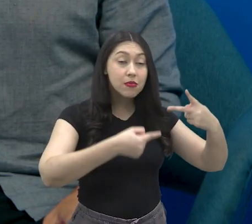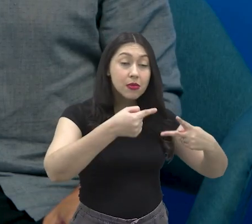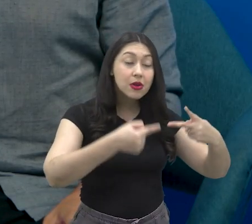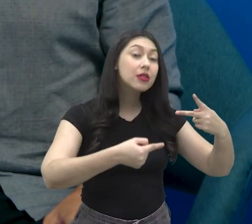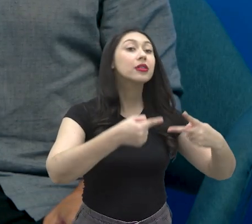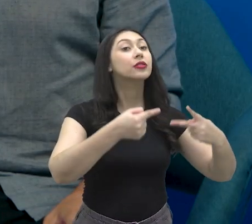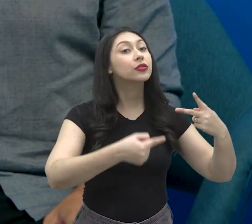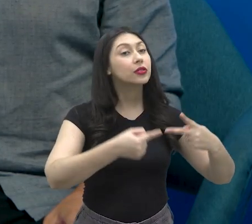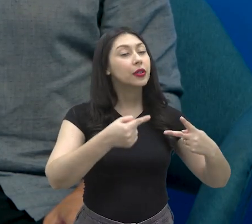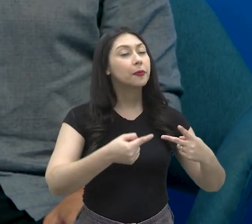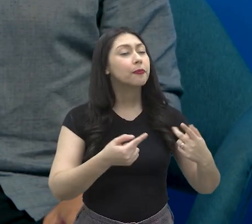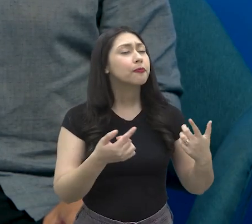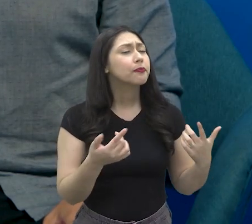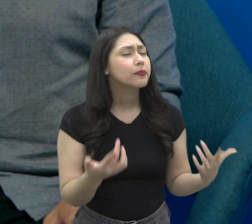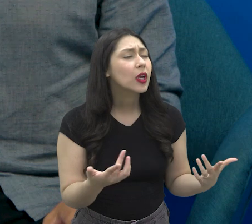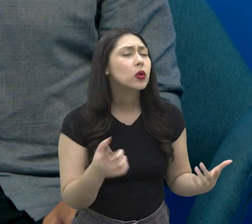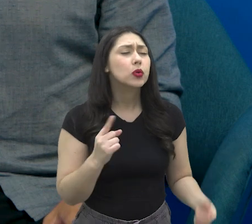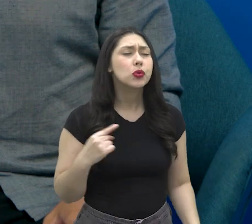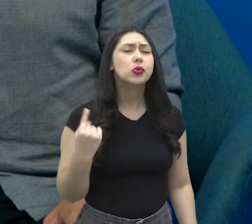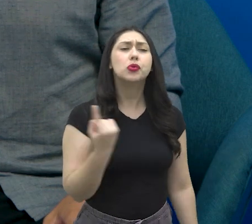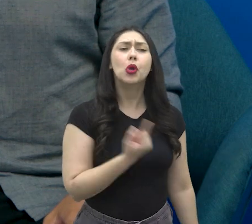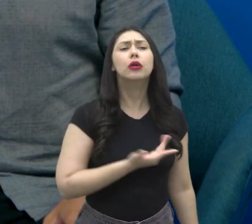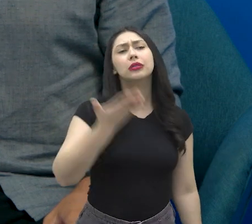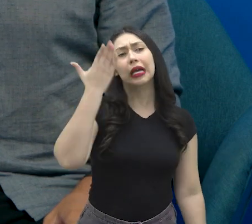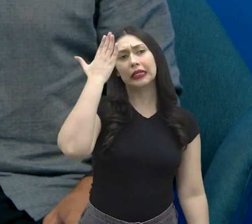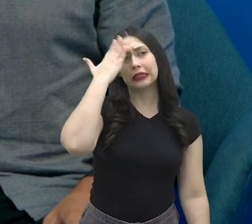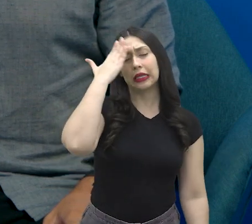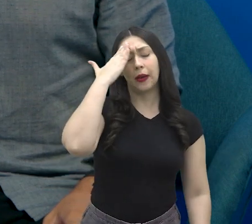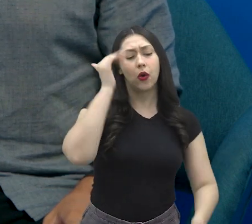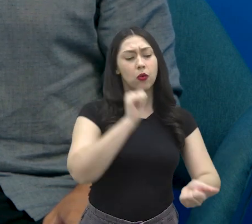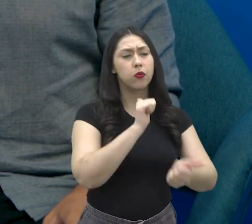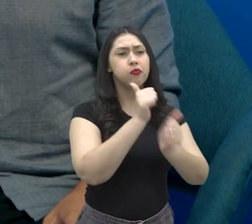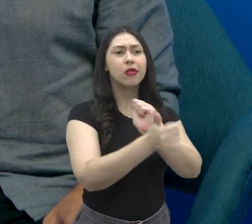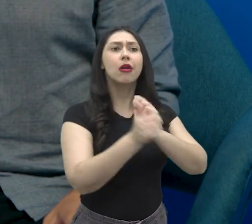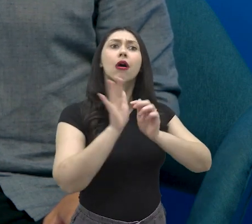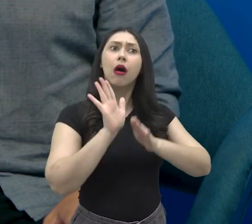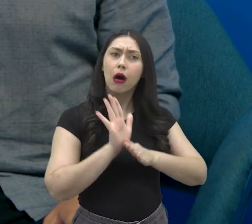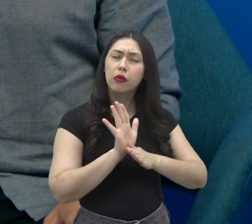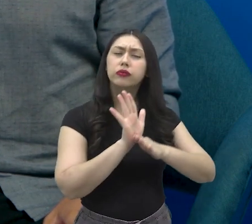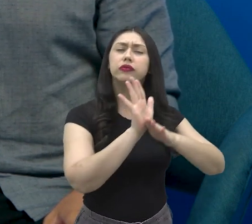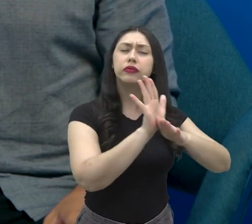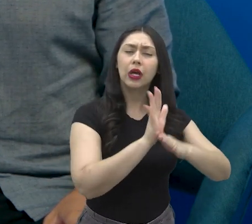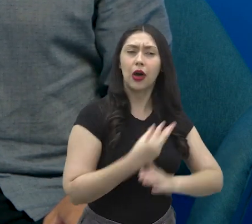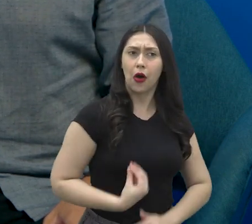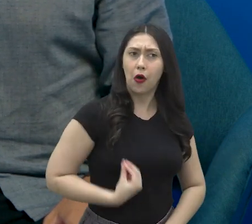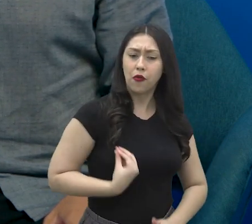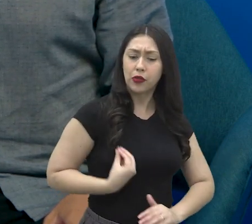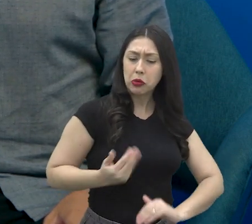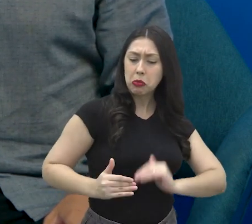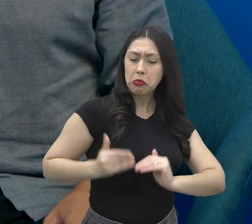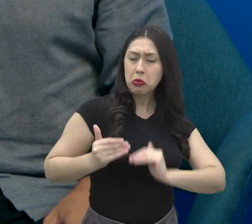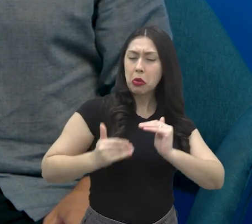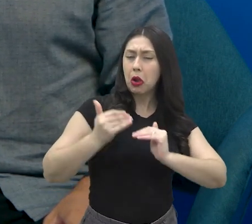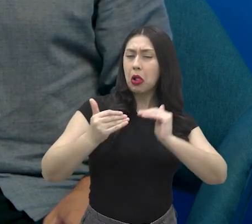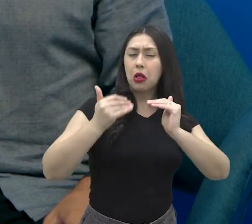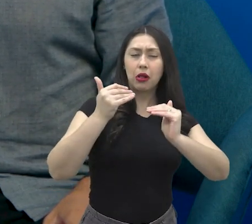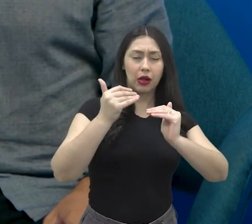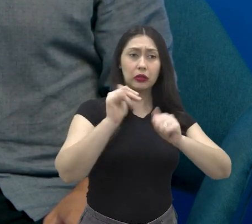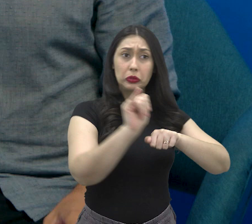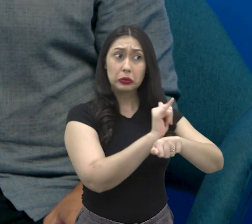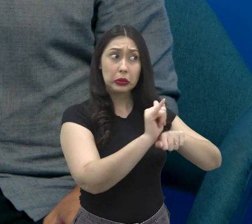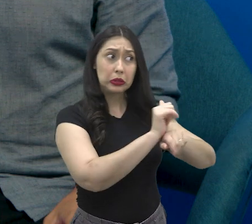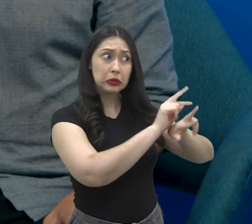Voltamos com o Sobre Política. Olha só, gente, nós sabemos que o esporte tem impacto positivo na vida das pessoas de